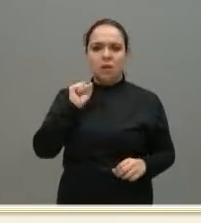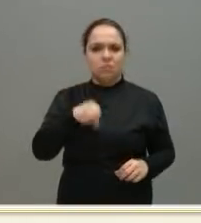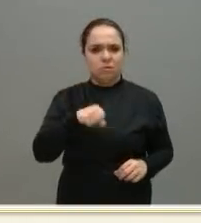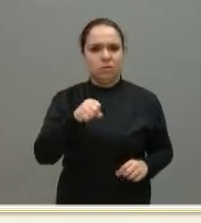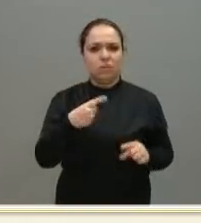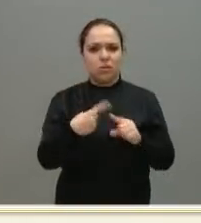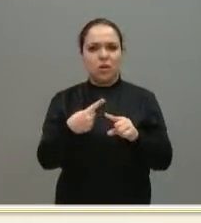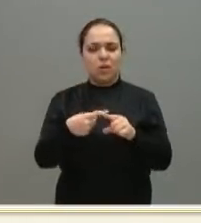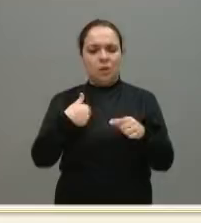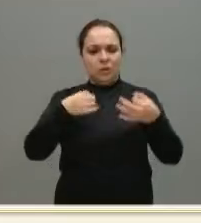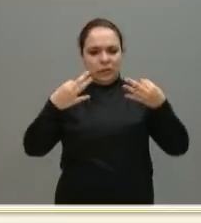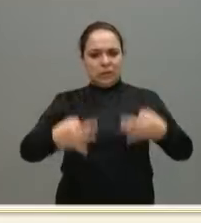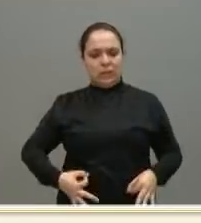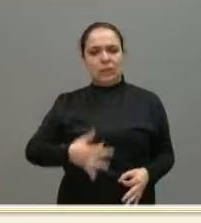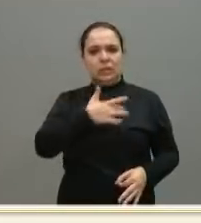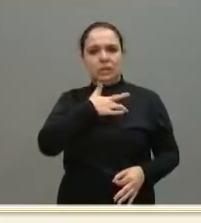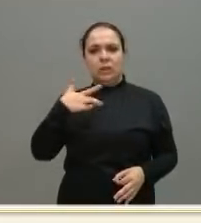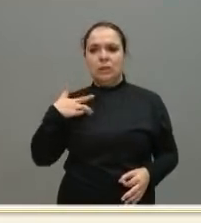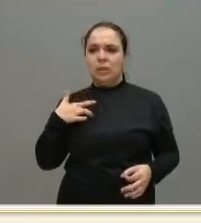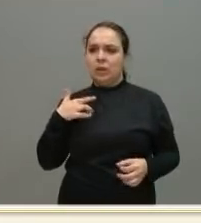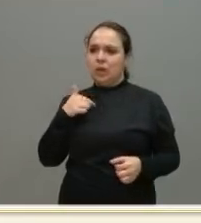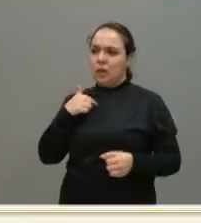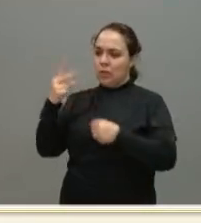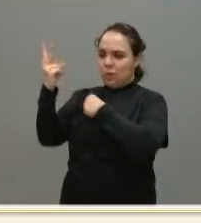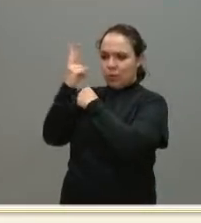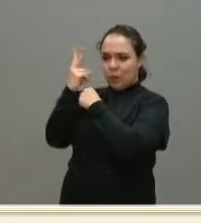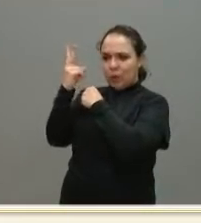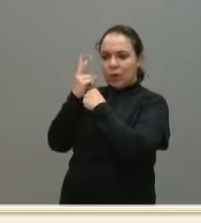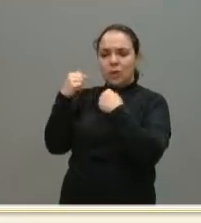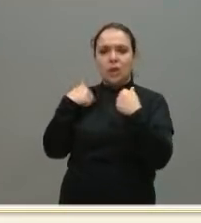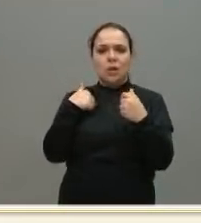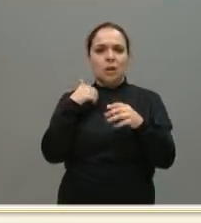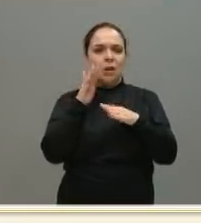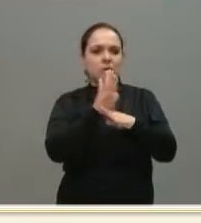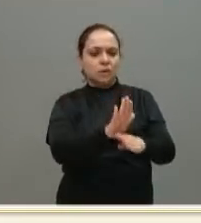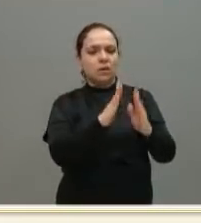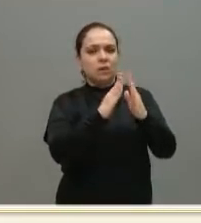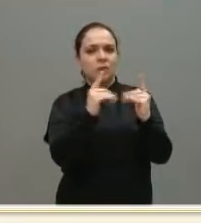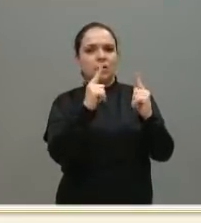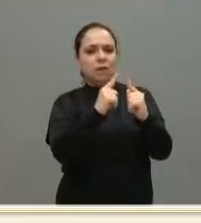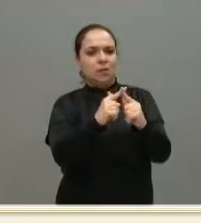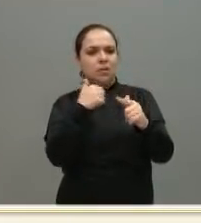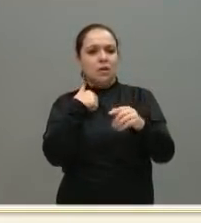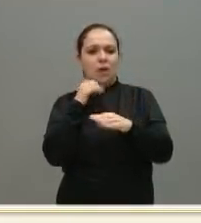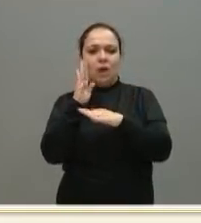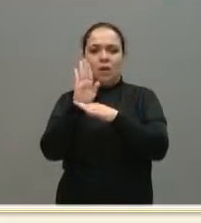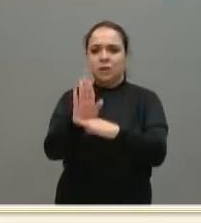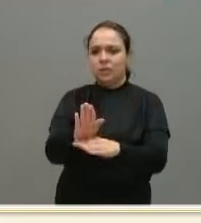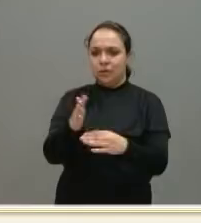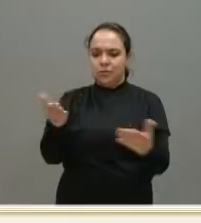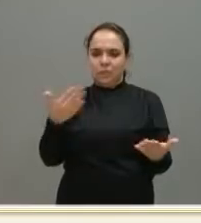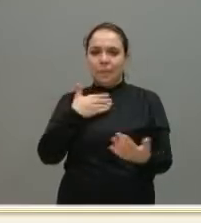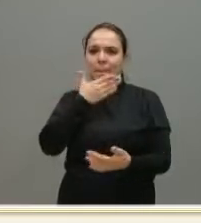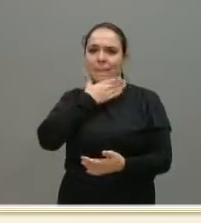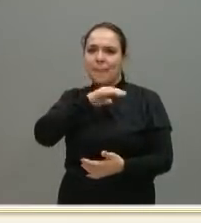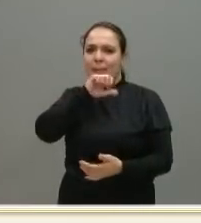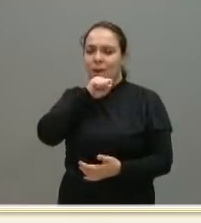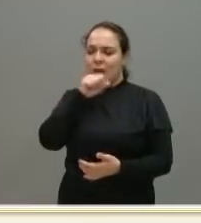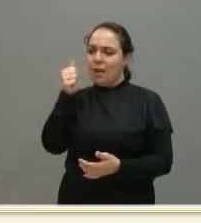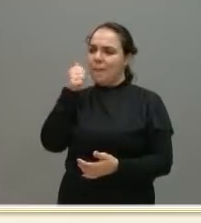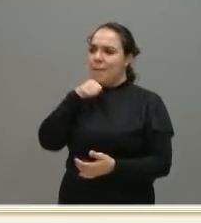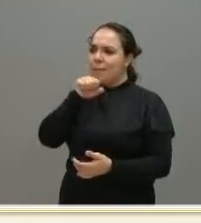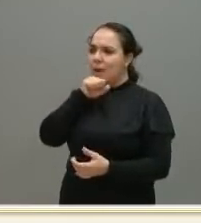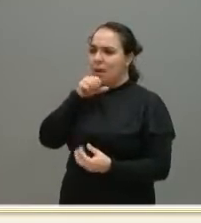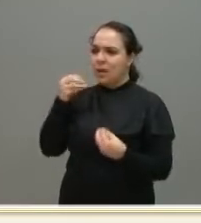ter saúde, porque eu faço tanto para a igreja. Meu pai, minha mãe,